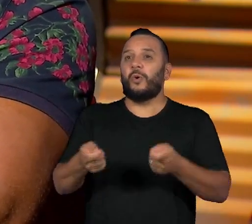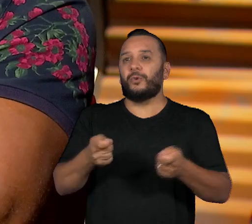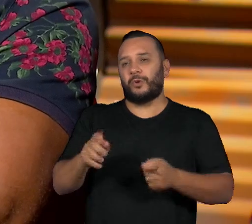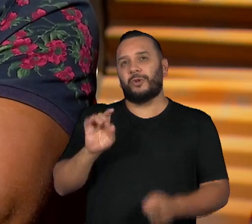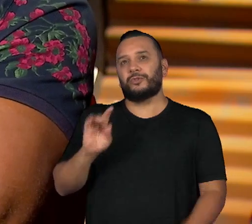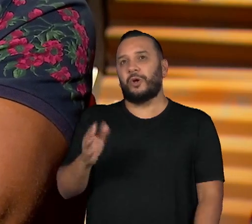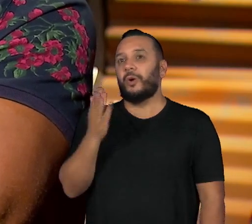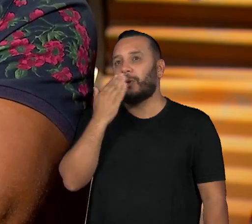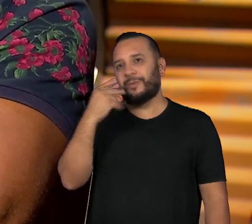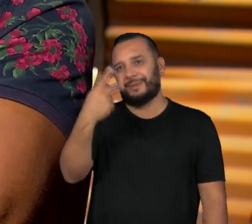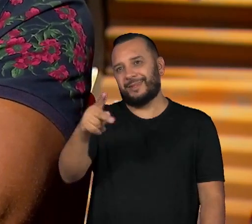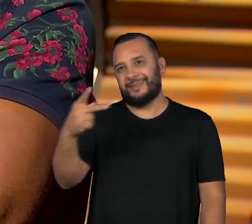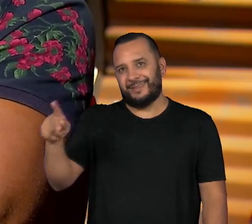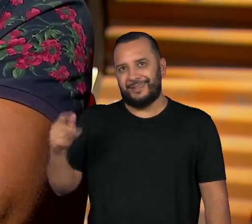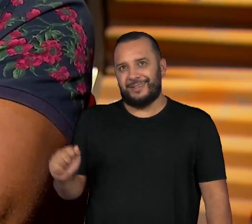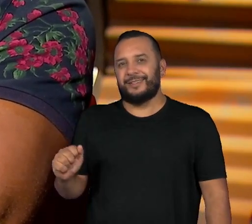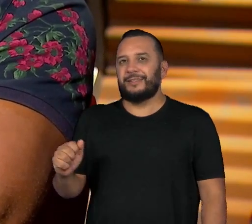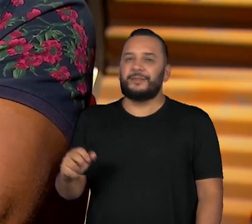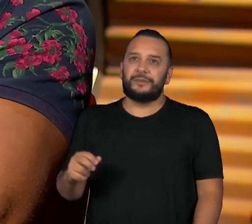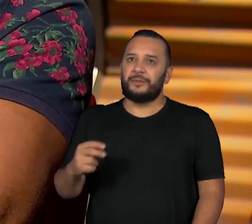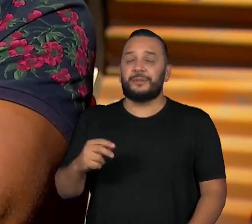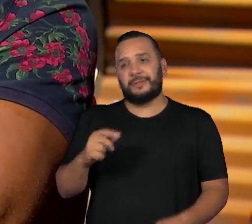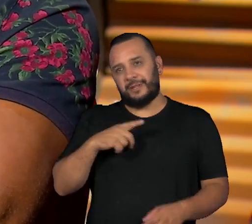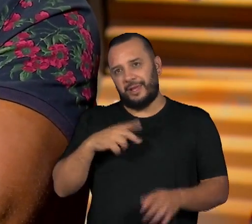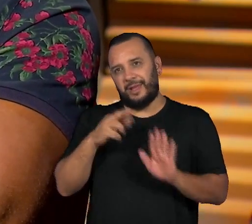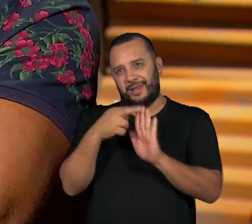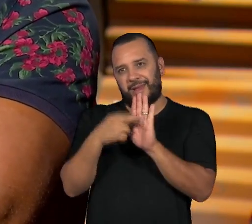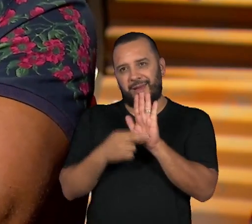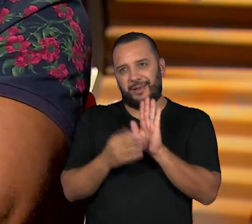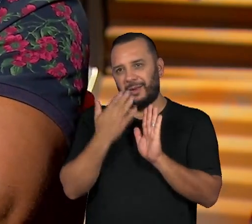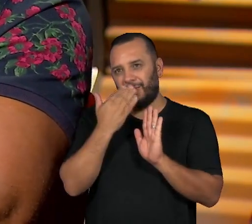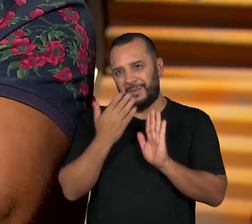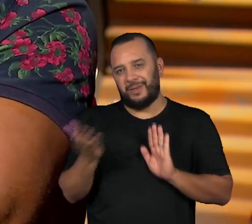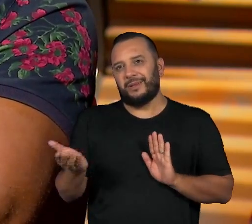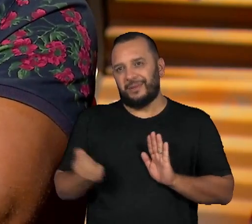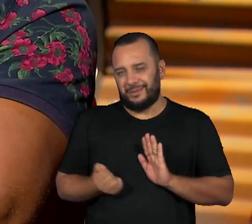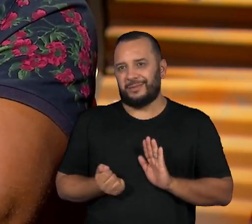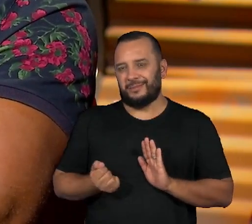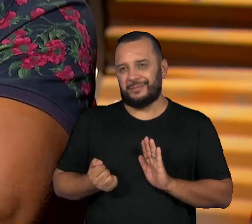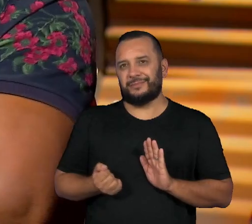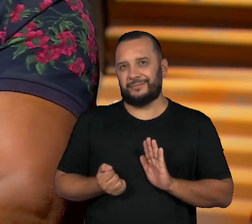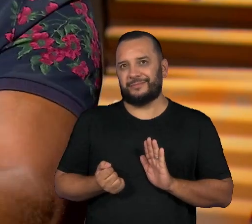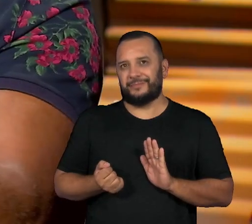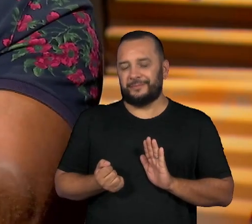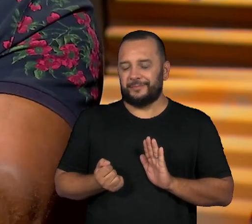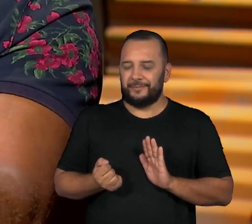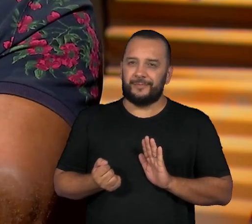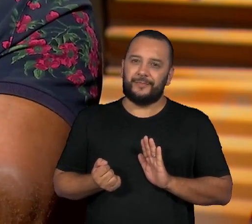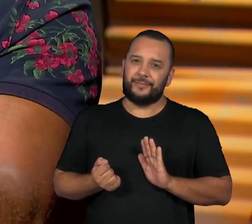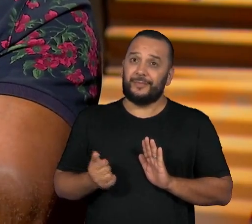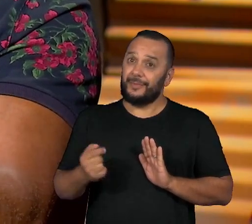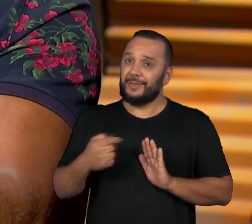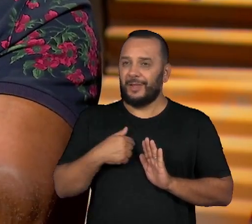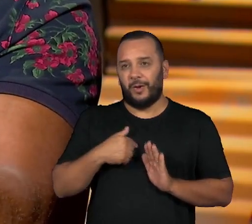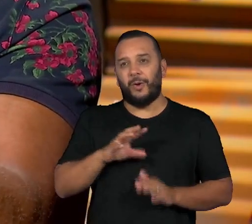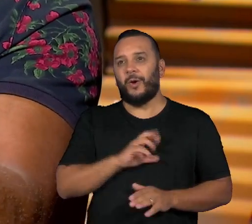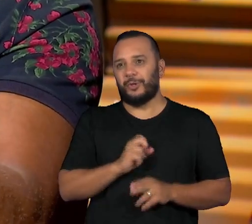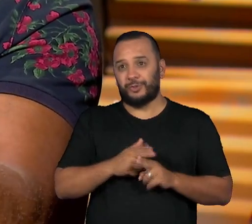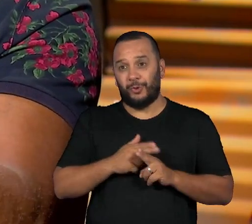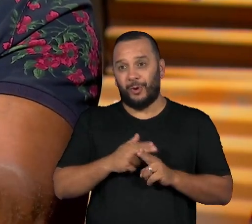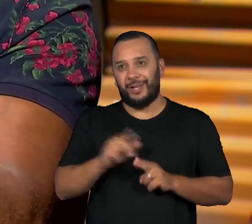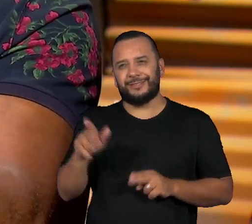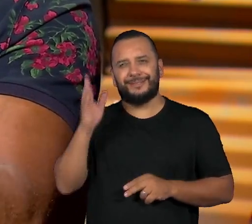comida dele, né? Que não pode, tem coisa que ele não pode comer. Mas eu gosto muito de chocolate, então ele